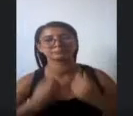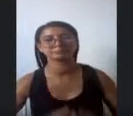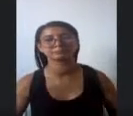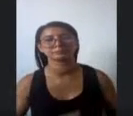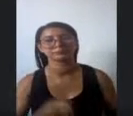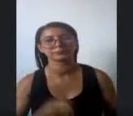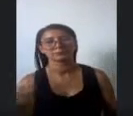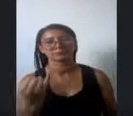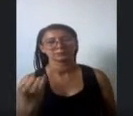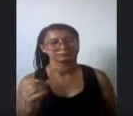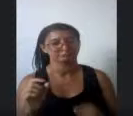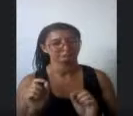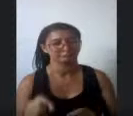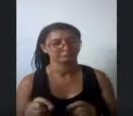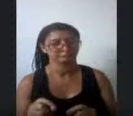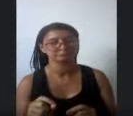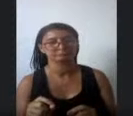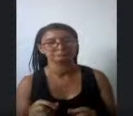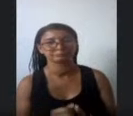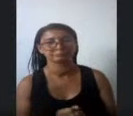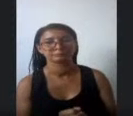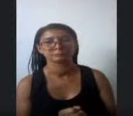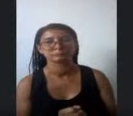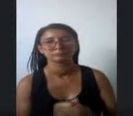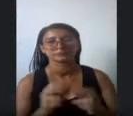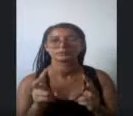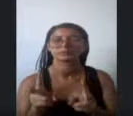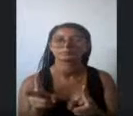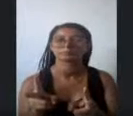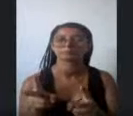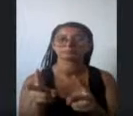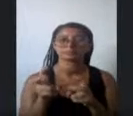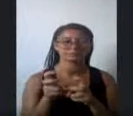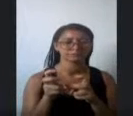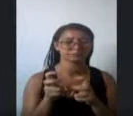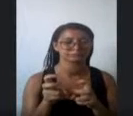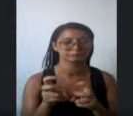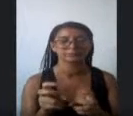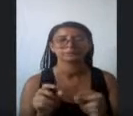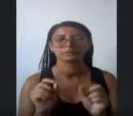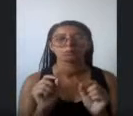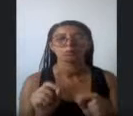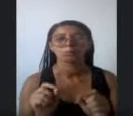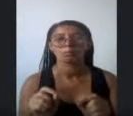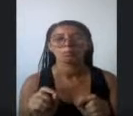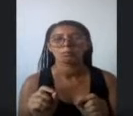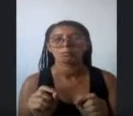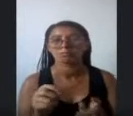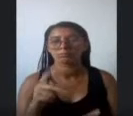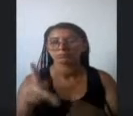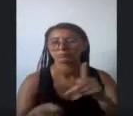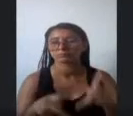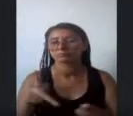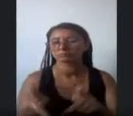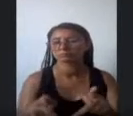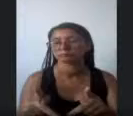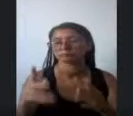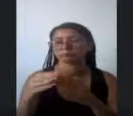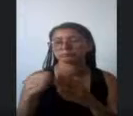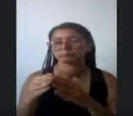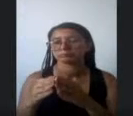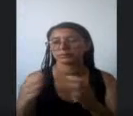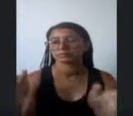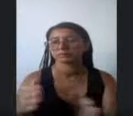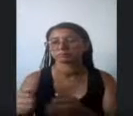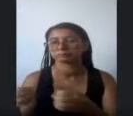é que o que é que nós vemos nos estudos? População ribeirinha, a gente vincula muito doenças de veiculação